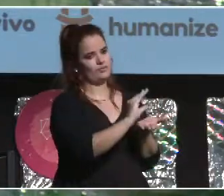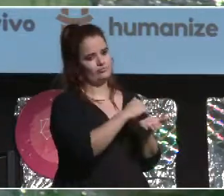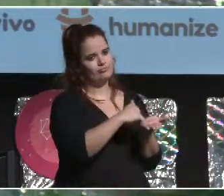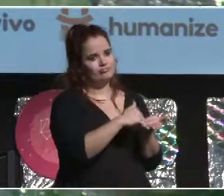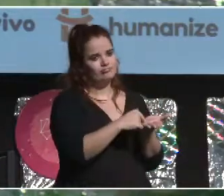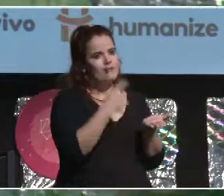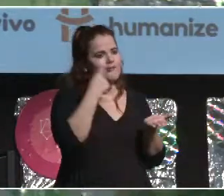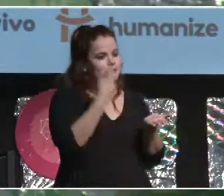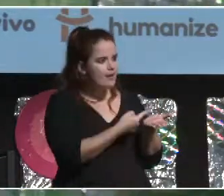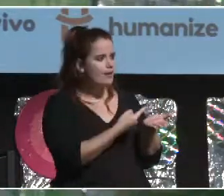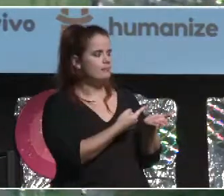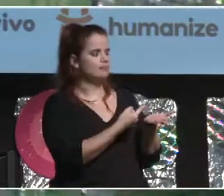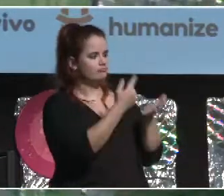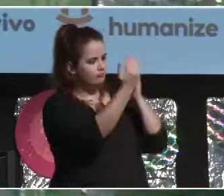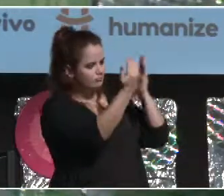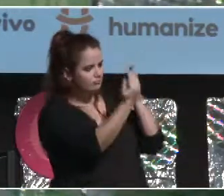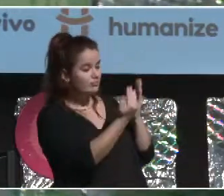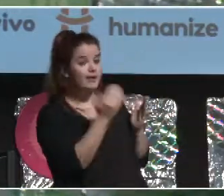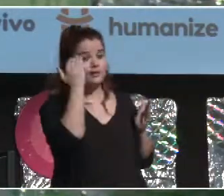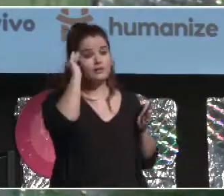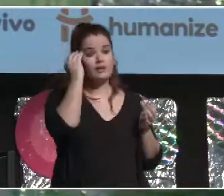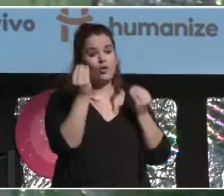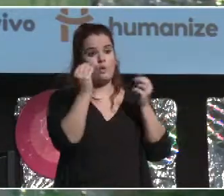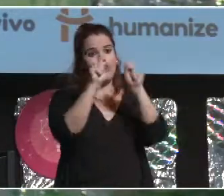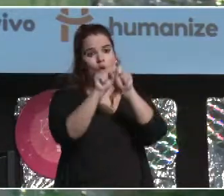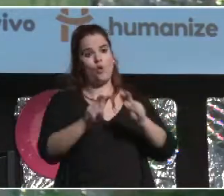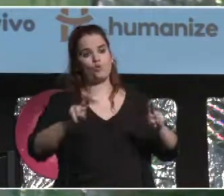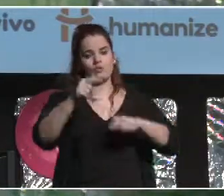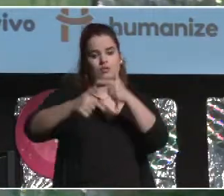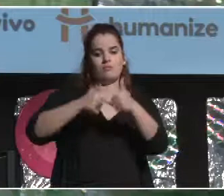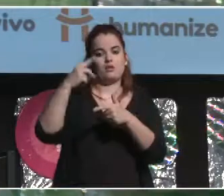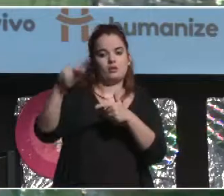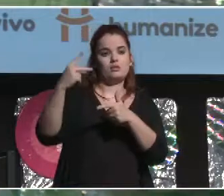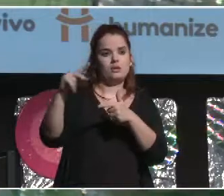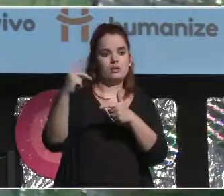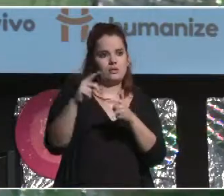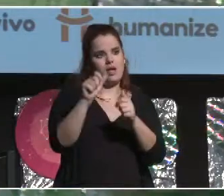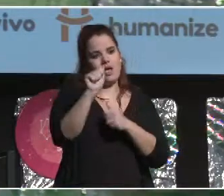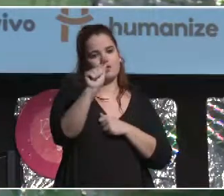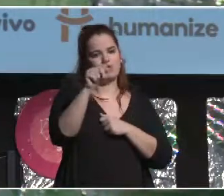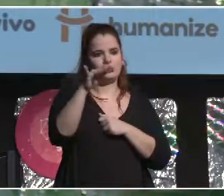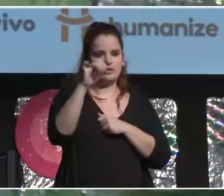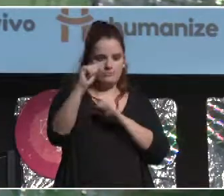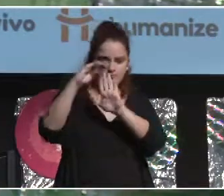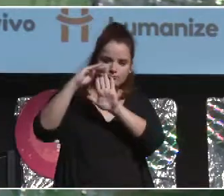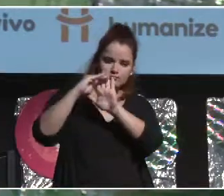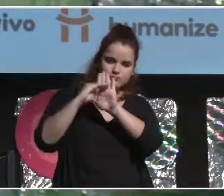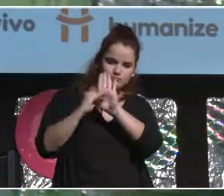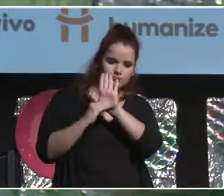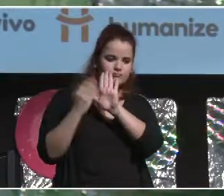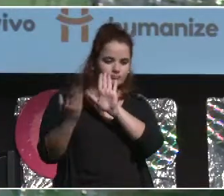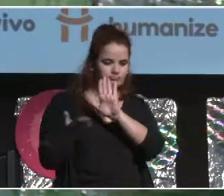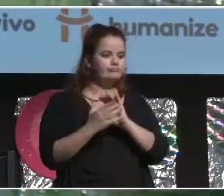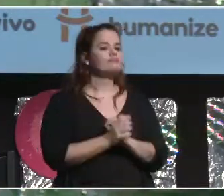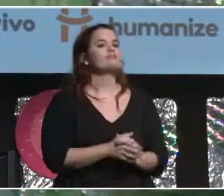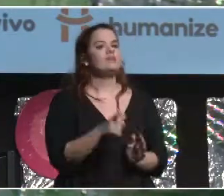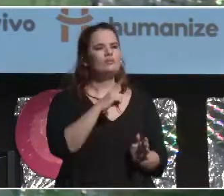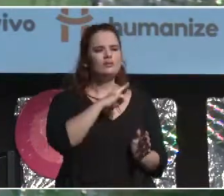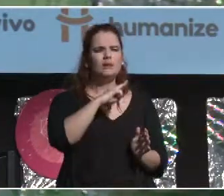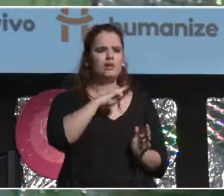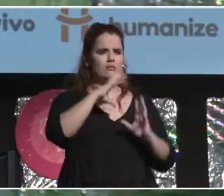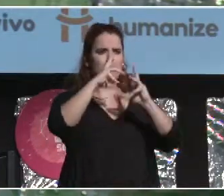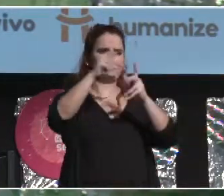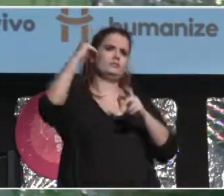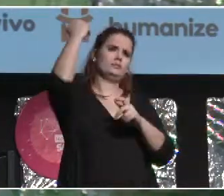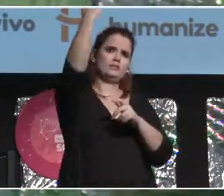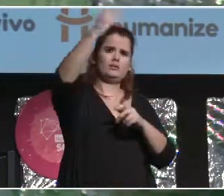uma avaliação dessa agenda, para que a gente possa, de fato, se antecipar a tudo isso. E tem várias iniciativas mundo afora que